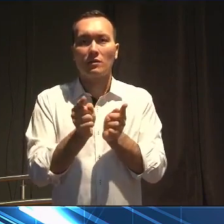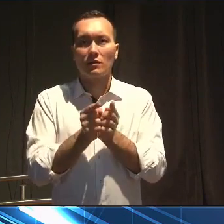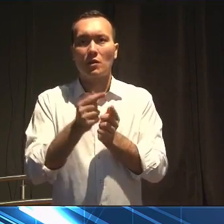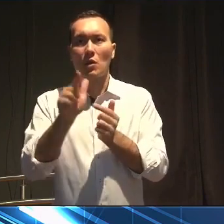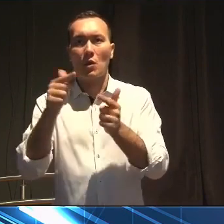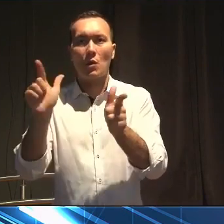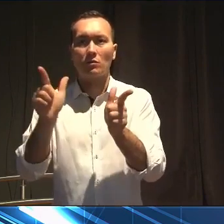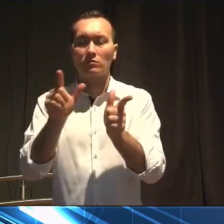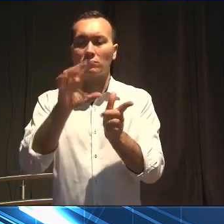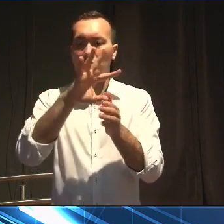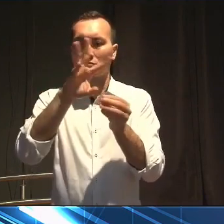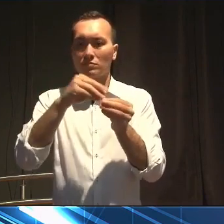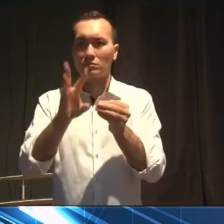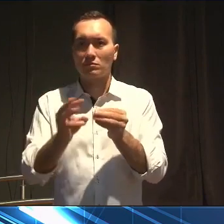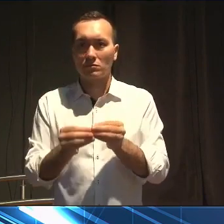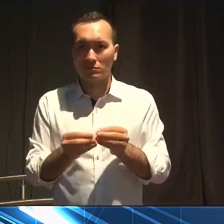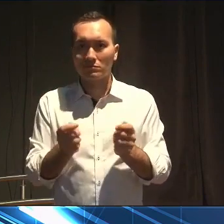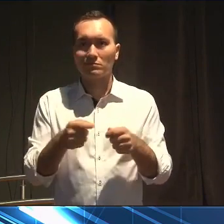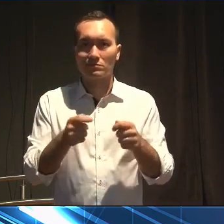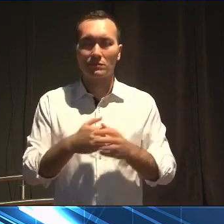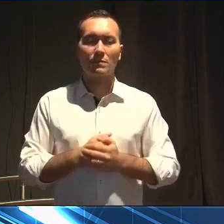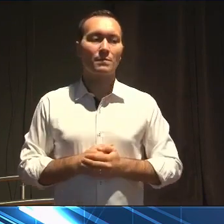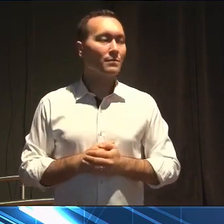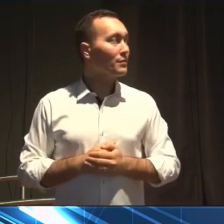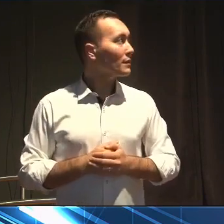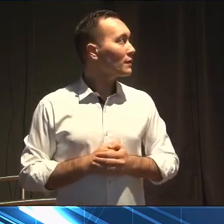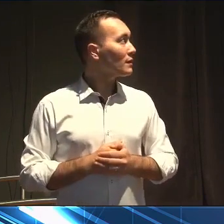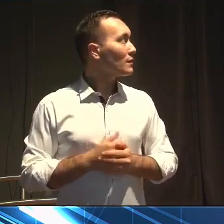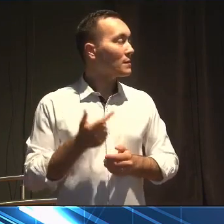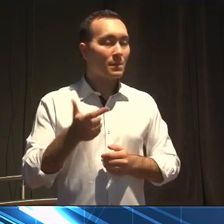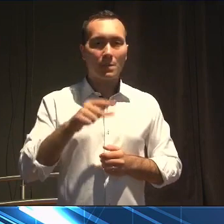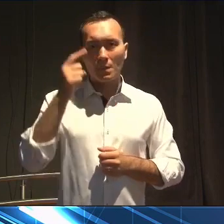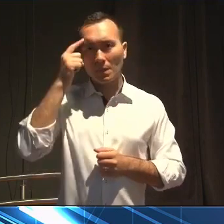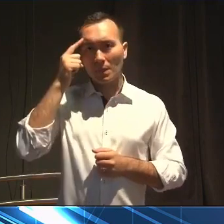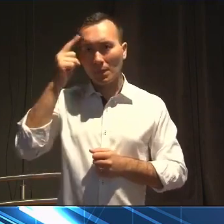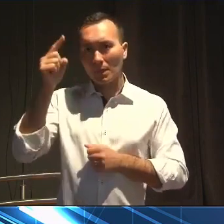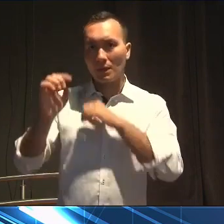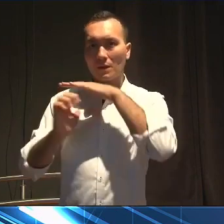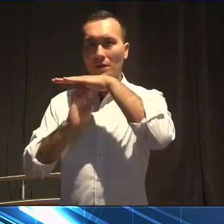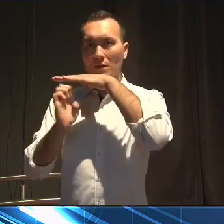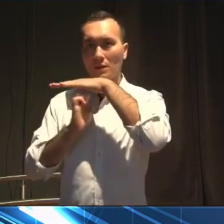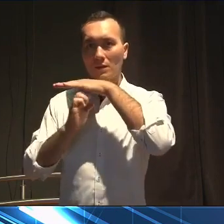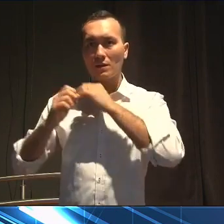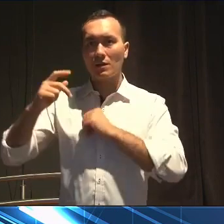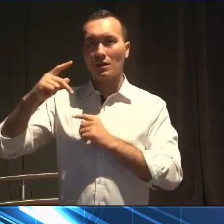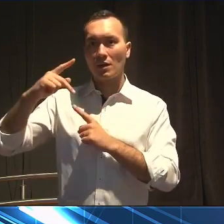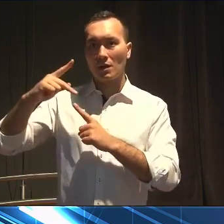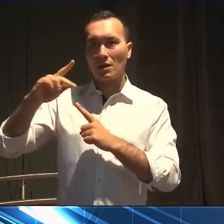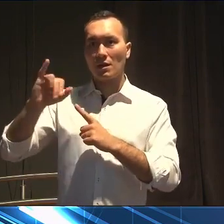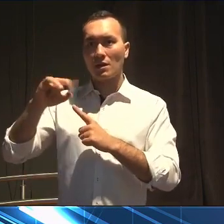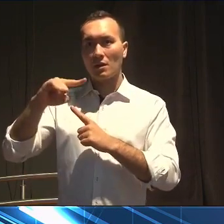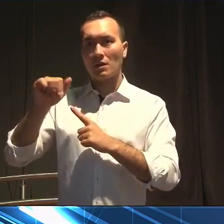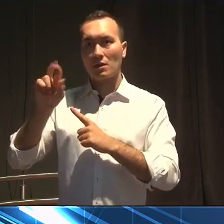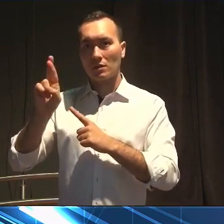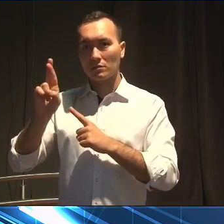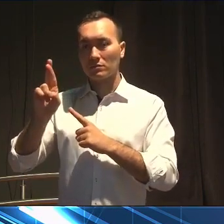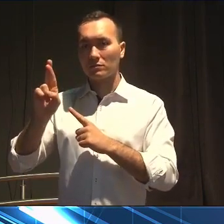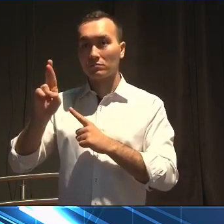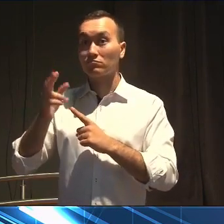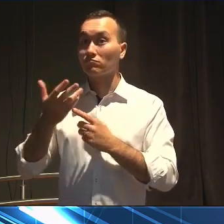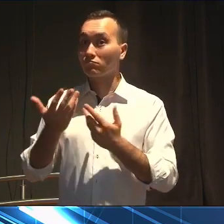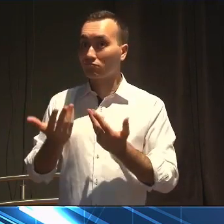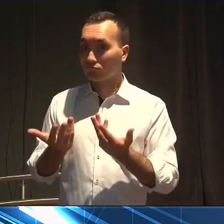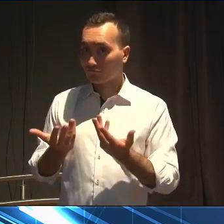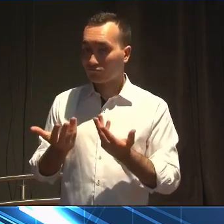o USD veio porque a Pixar tinha essa dificuldade. Todo mundo aqui já viu a animação da Pixar, né? Imagina a quantidade de pessoas que trabalham num filme desse, e